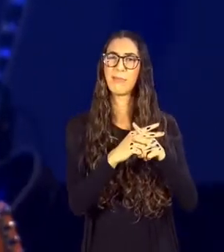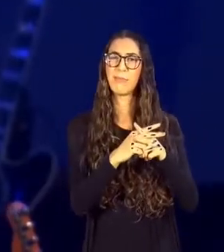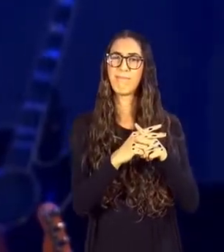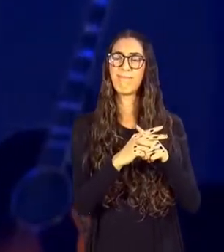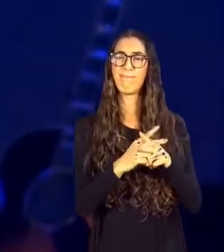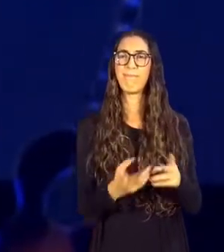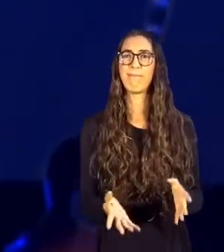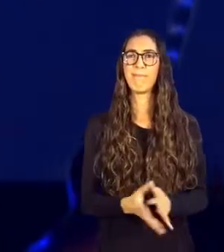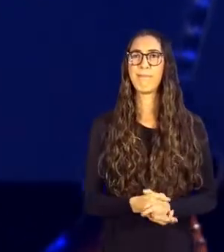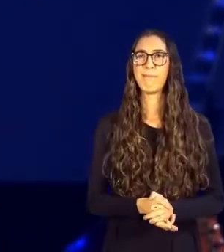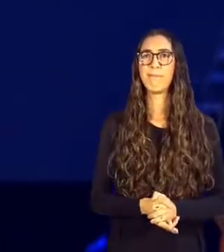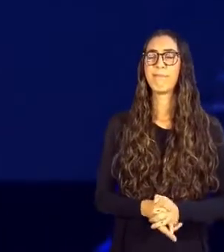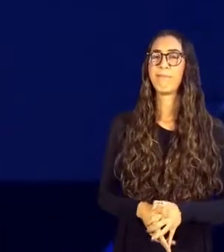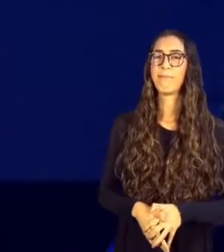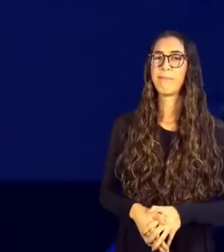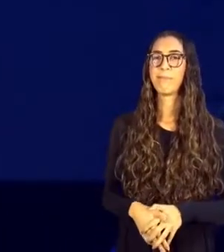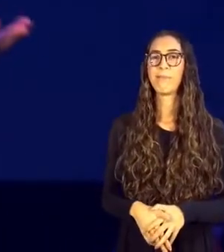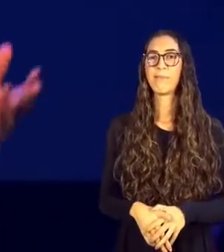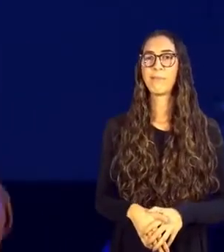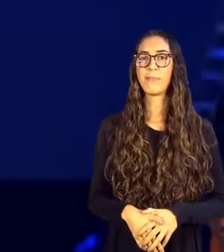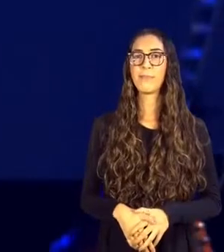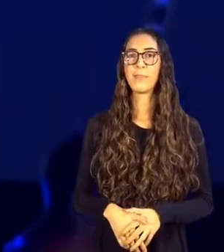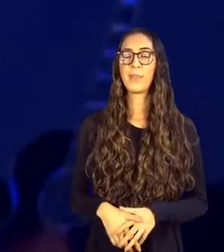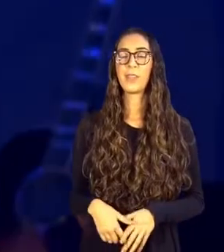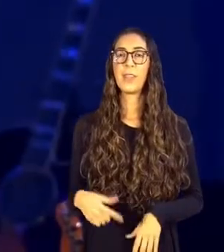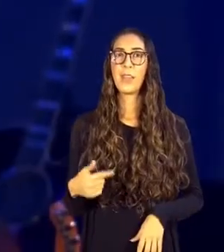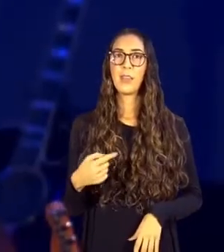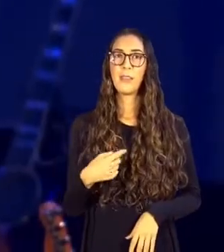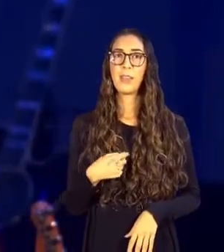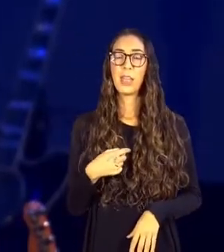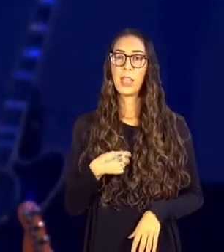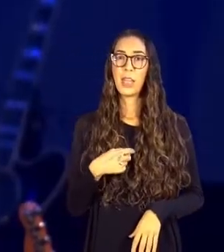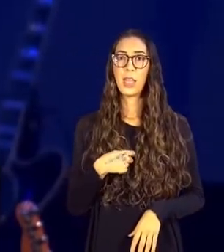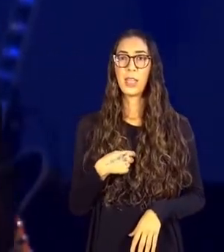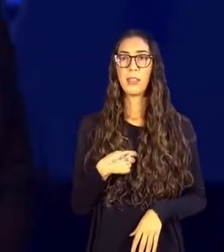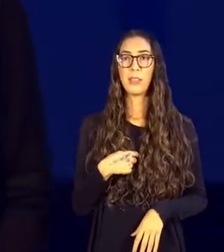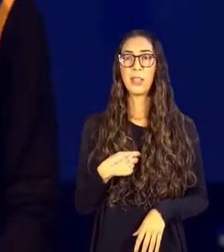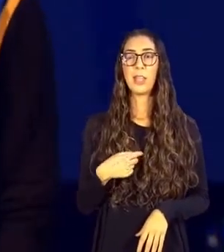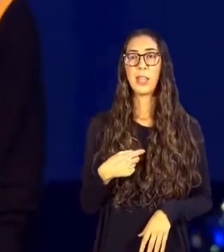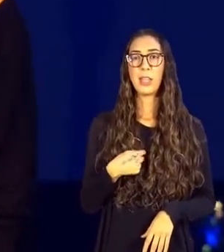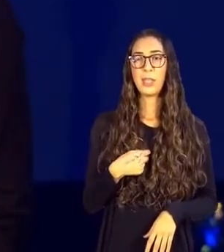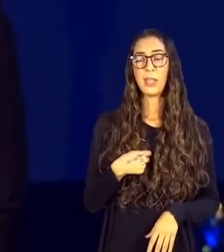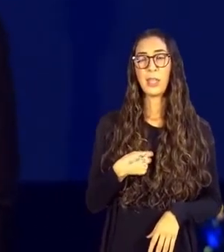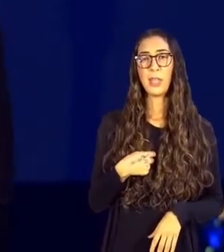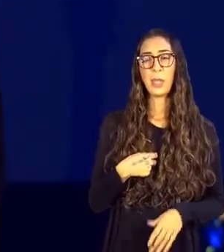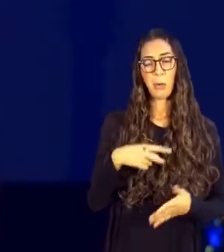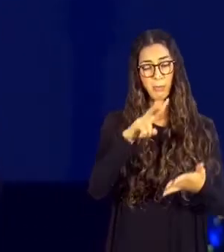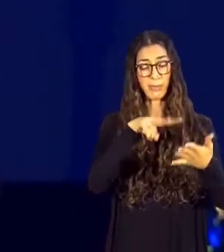Eu vi uma analogia sobre como que é a nossa vida, né? Uma metáfora.